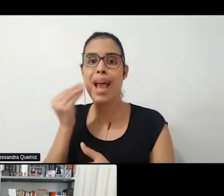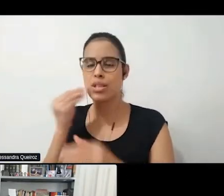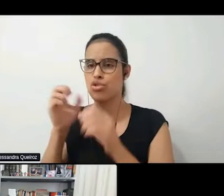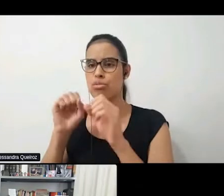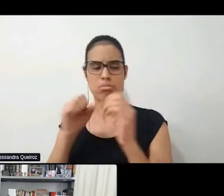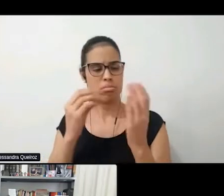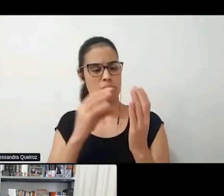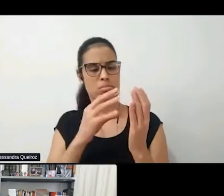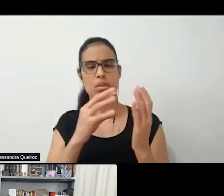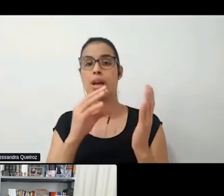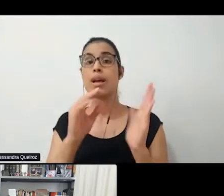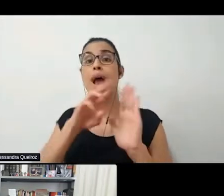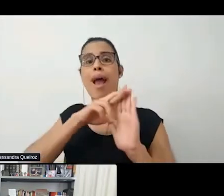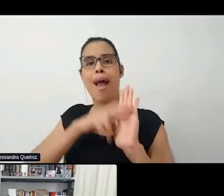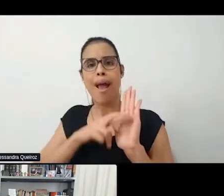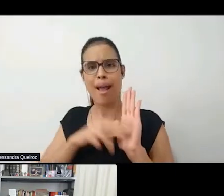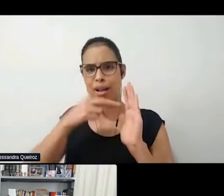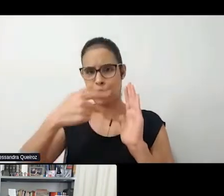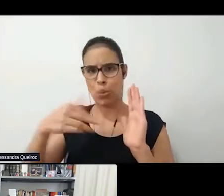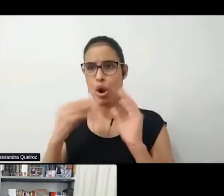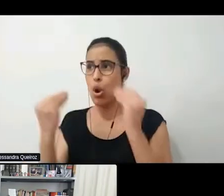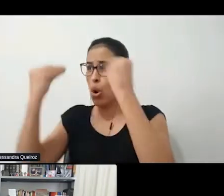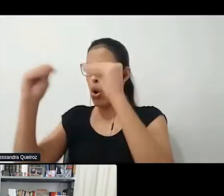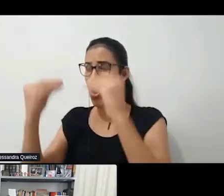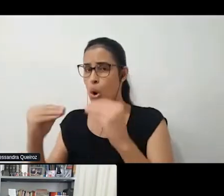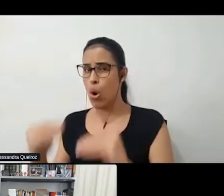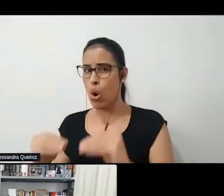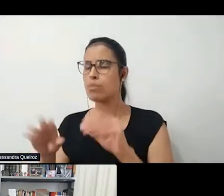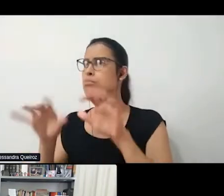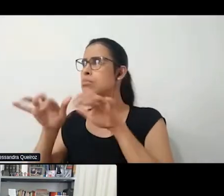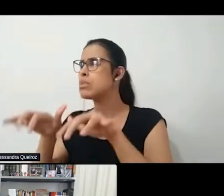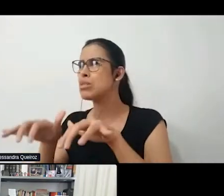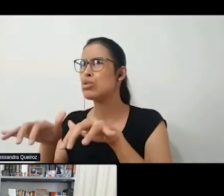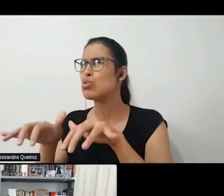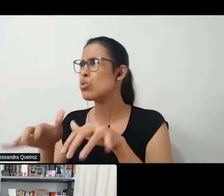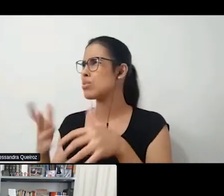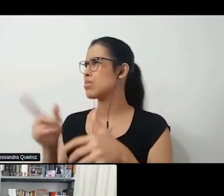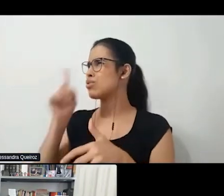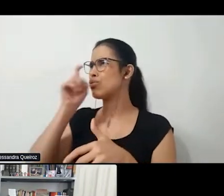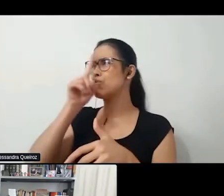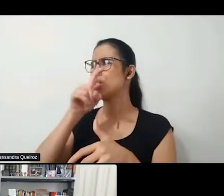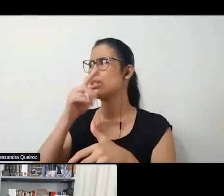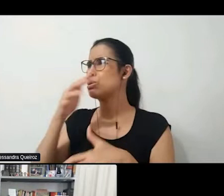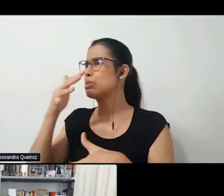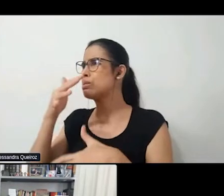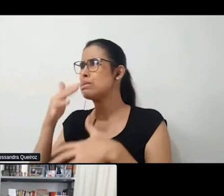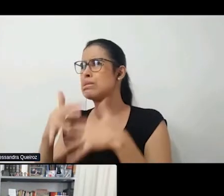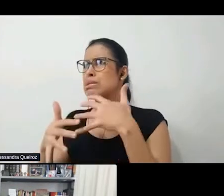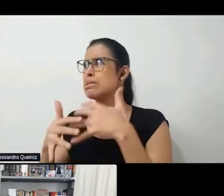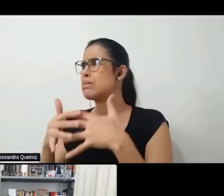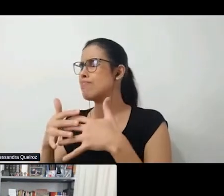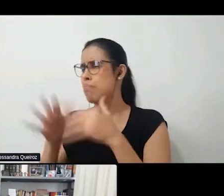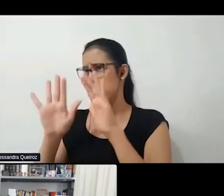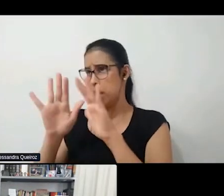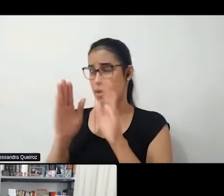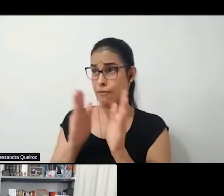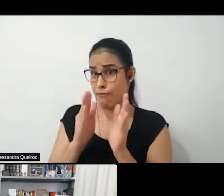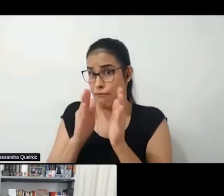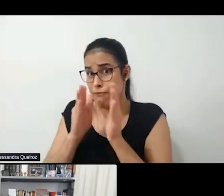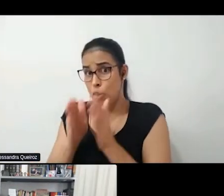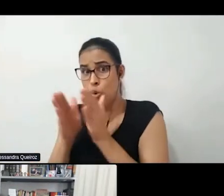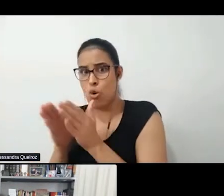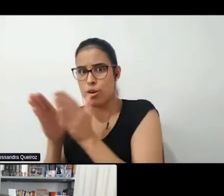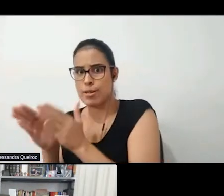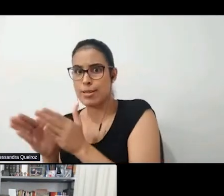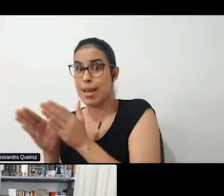sabia que era tão complicado, tão difícil do jeito que está hoje. E aí, quando eles pegam e faz o correto, assim, você vê a